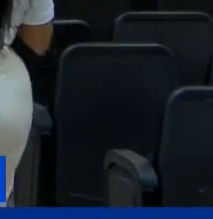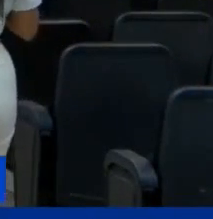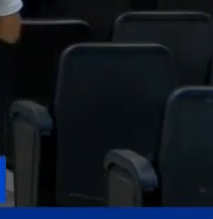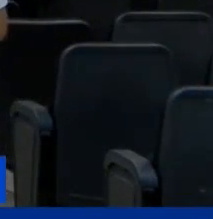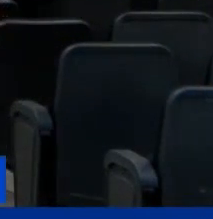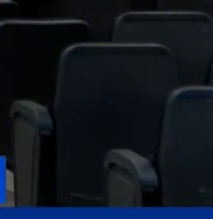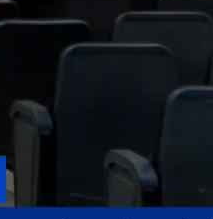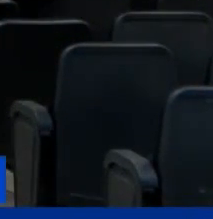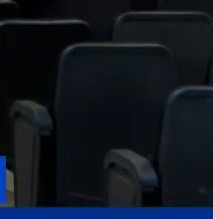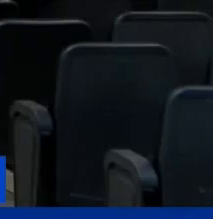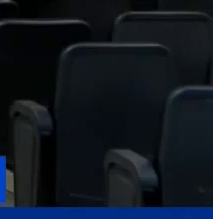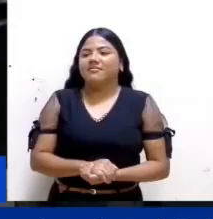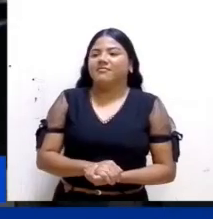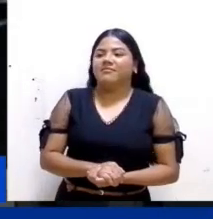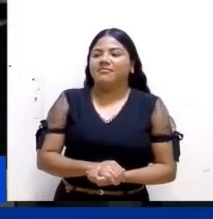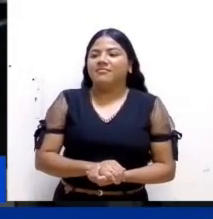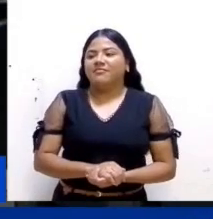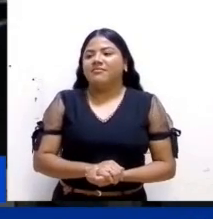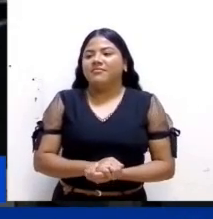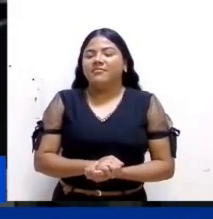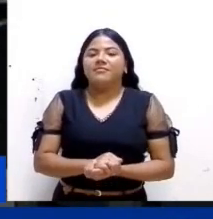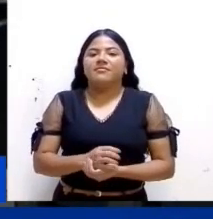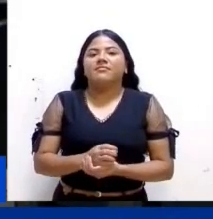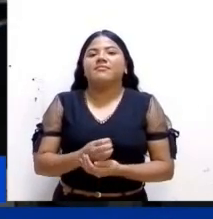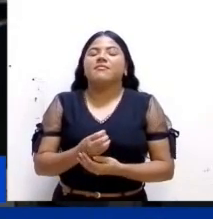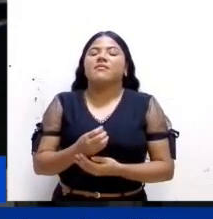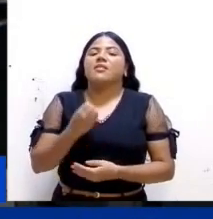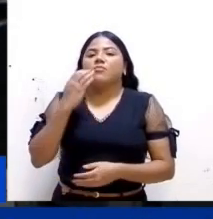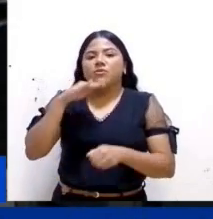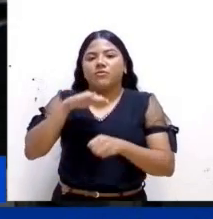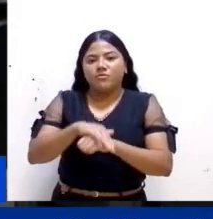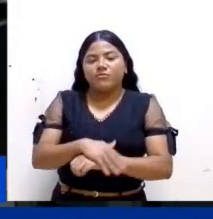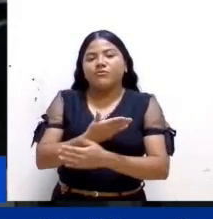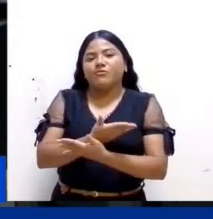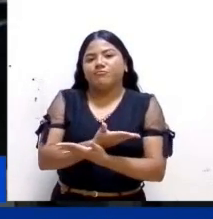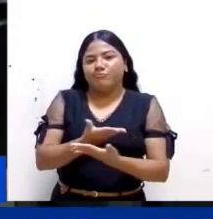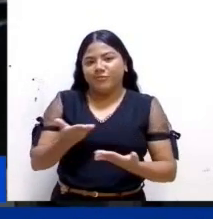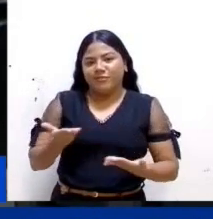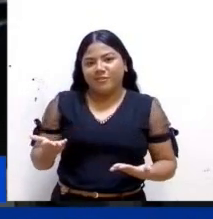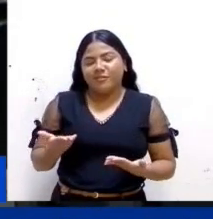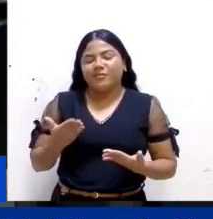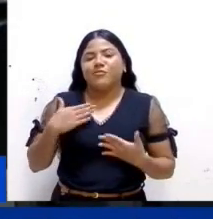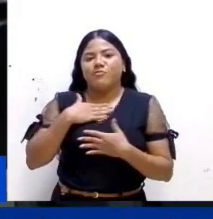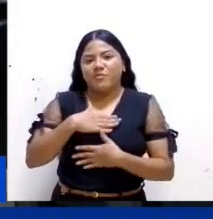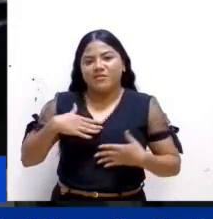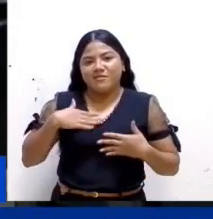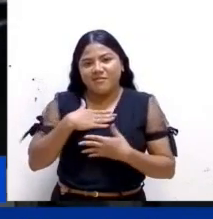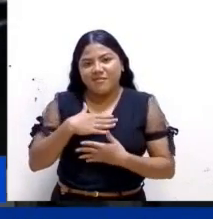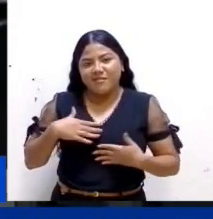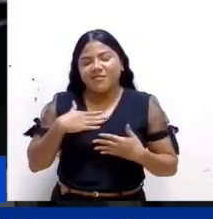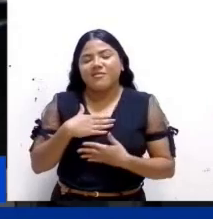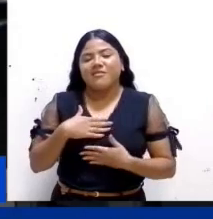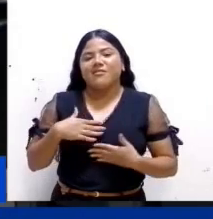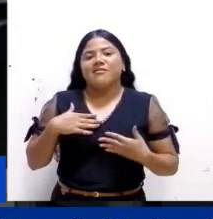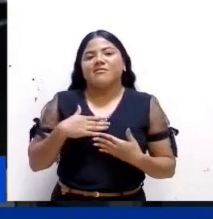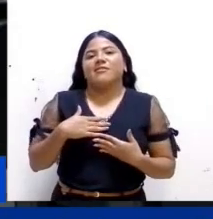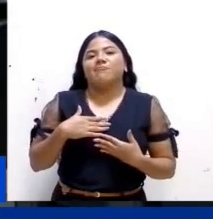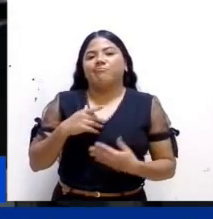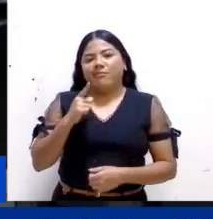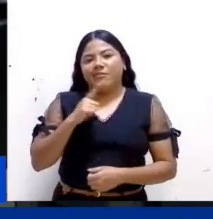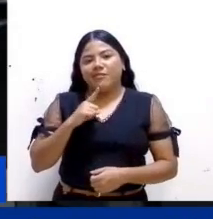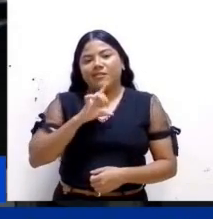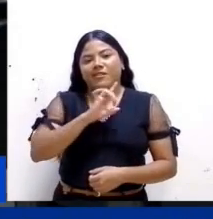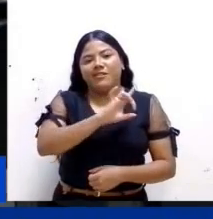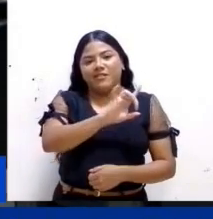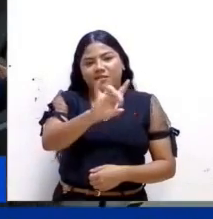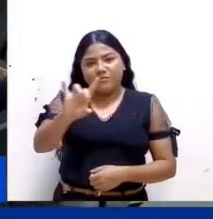Todos. Imagem ampla do auditório. Com O auditório é grande, passageiros. dividido ao meio por uma passarela Mais lisa um de ponto. piso branco. Ao fundo, no Esse